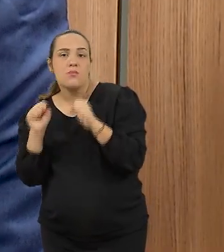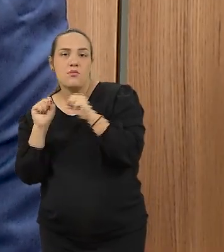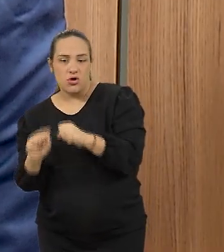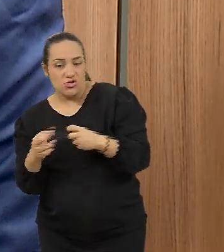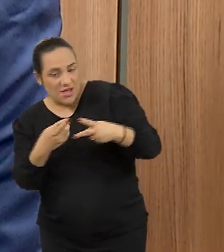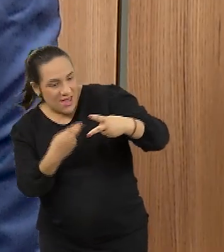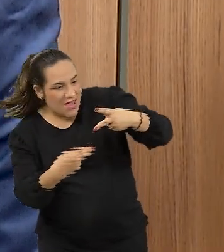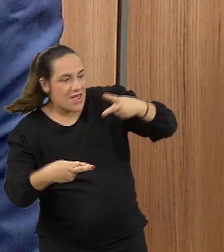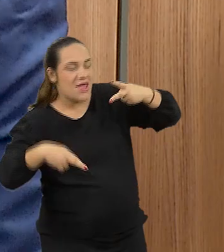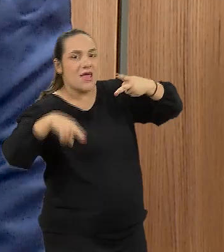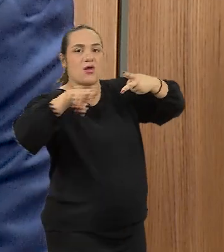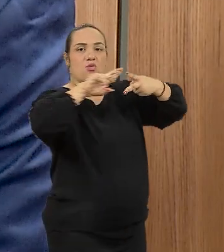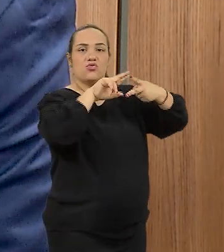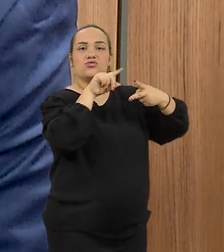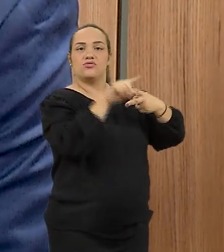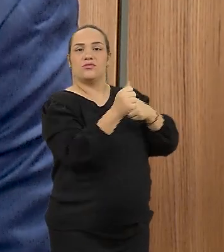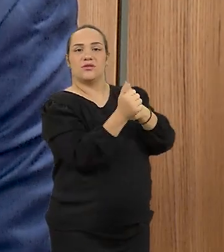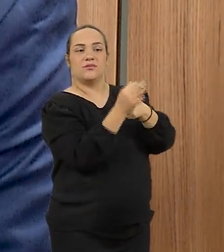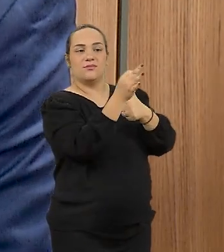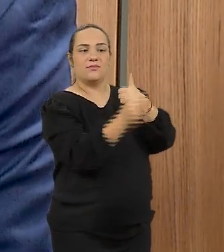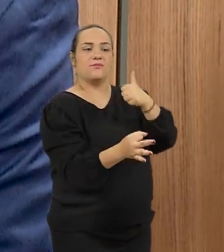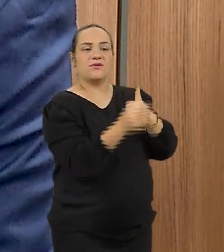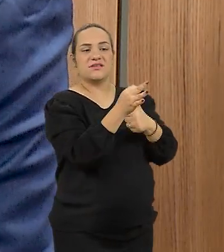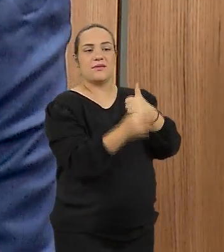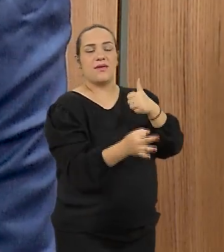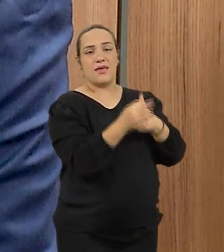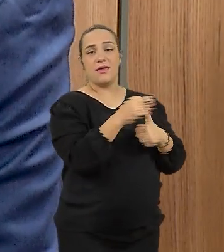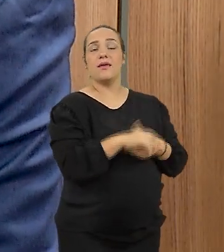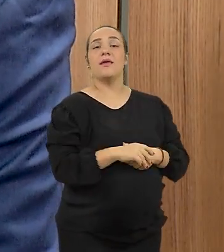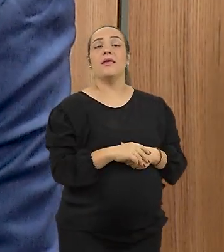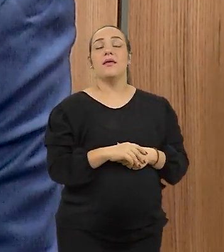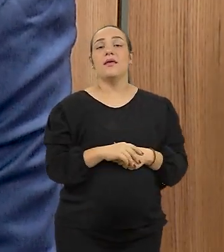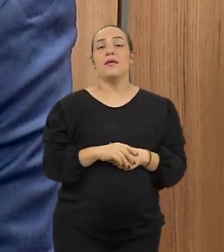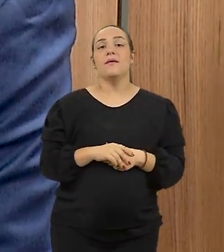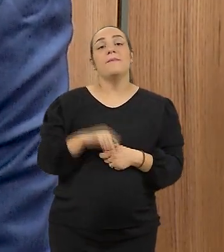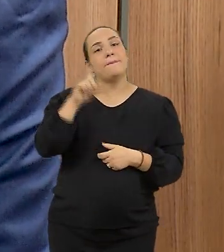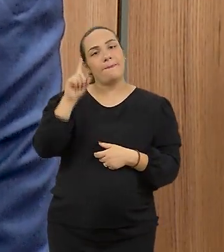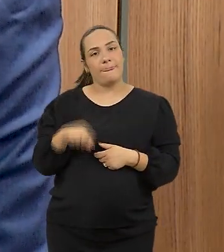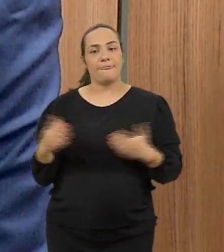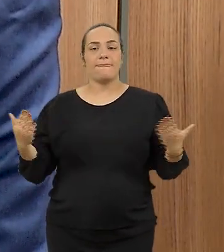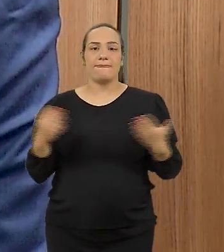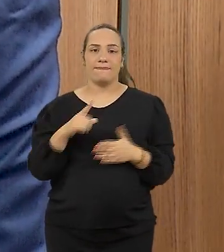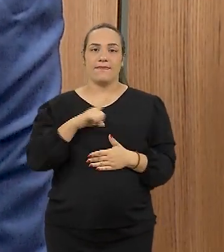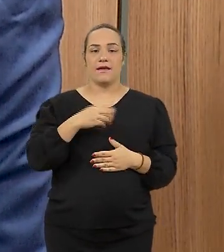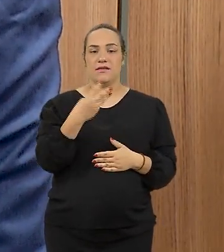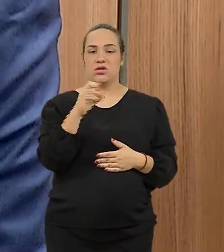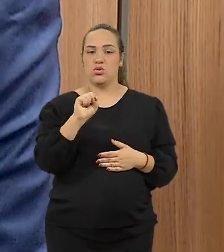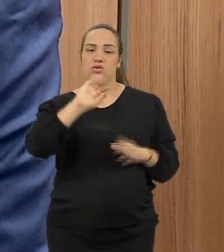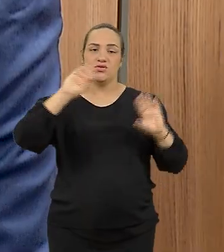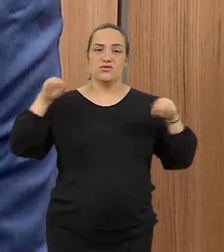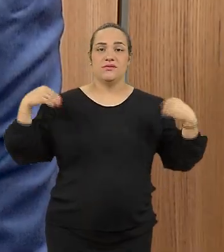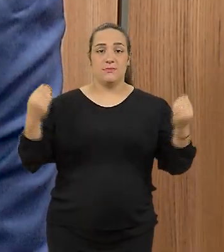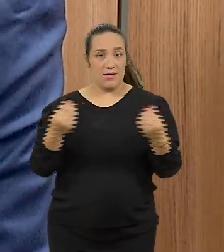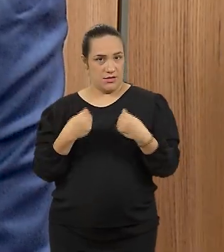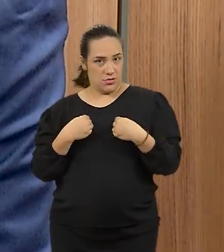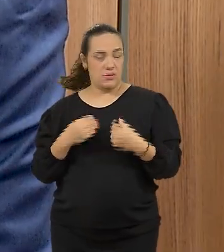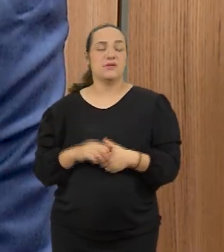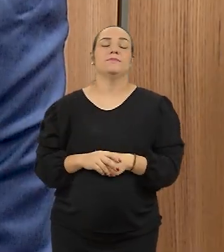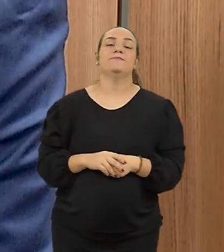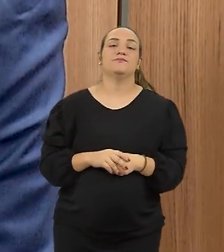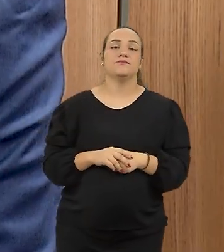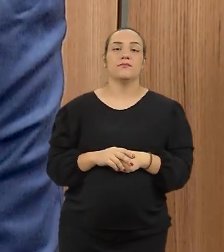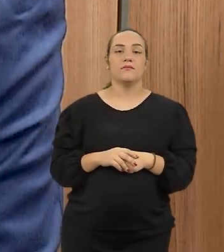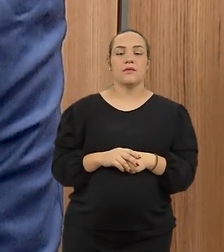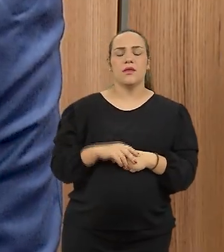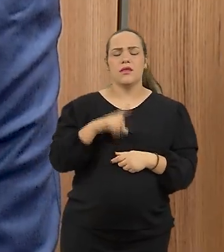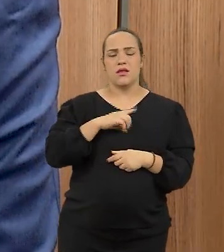gente chama de duplo grau de jurisdição perante o Tribunal de Justiça. E o Tribunal de Justiça é composto hoje por 38 desembargadores, e